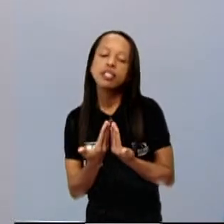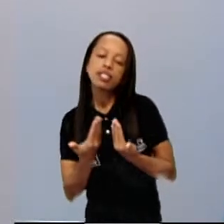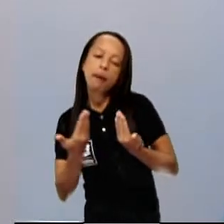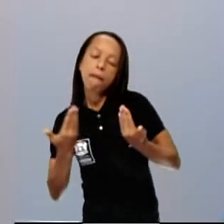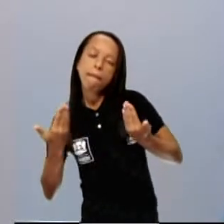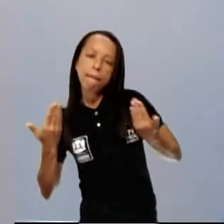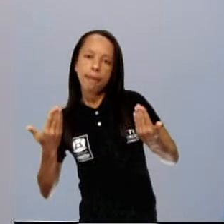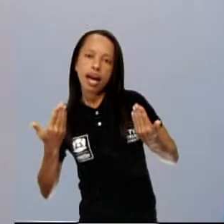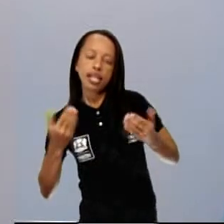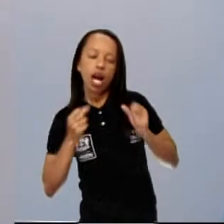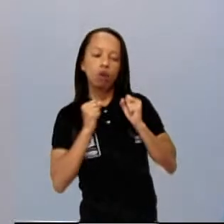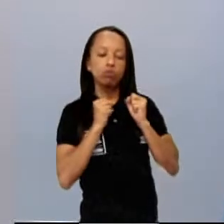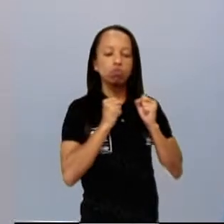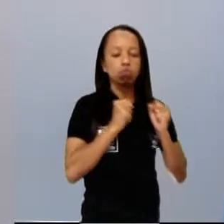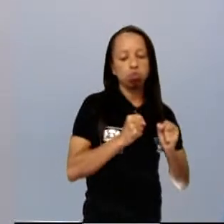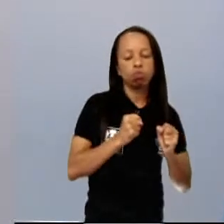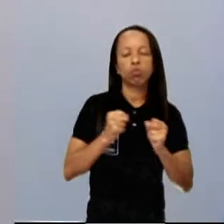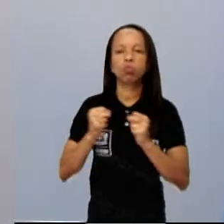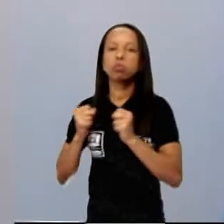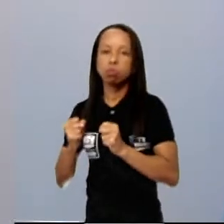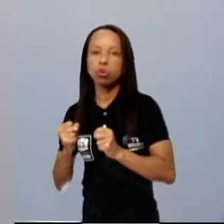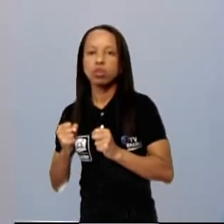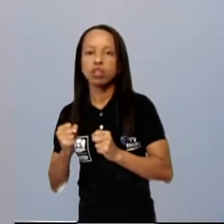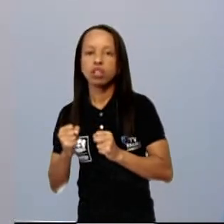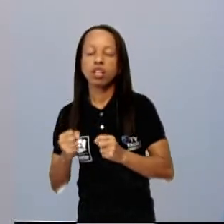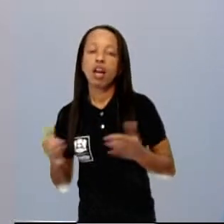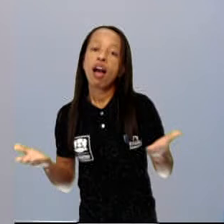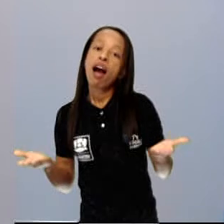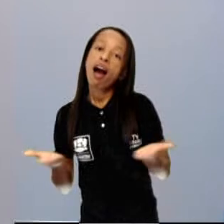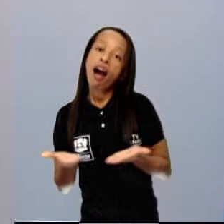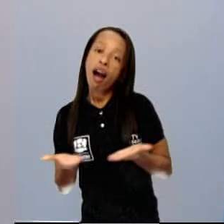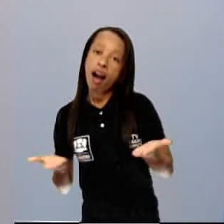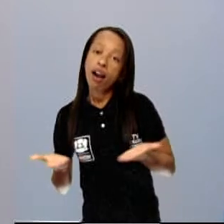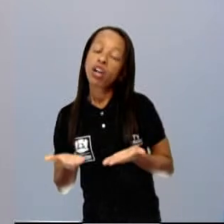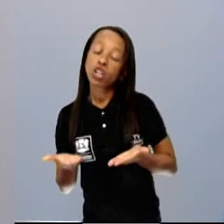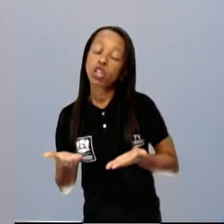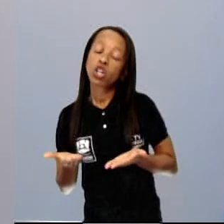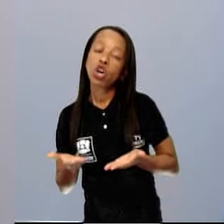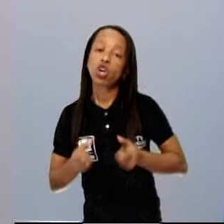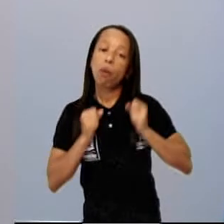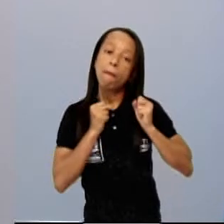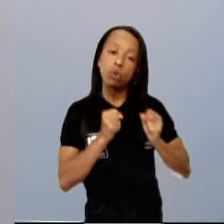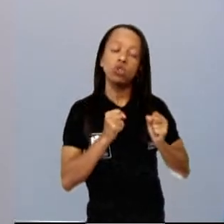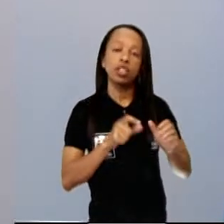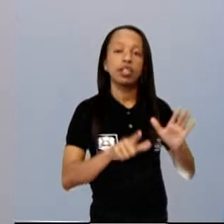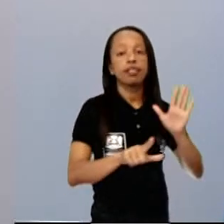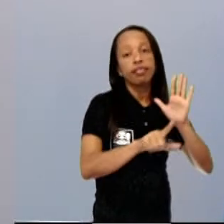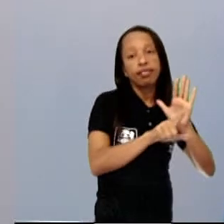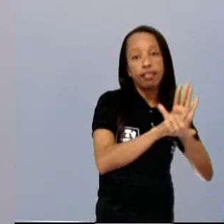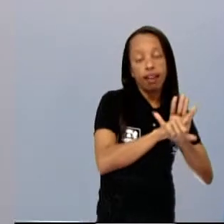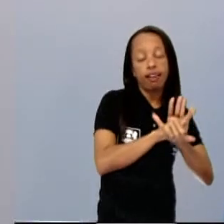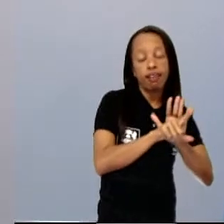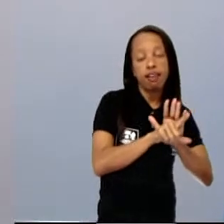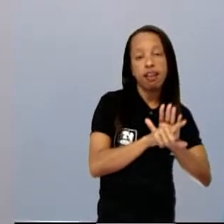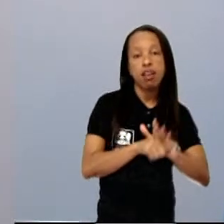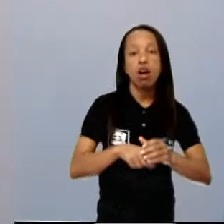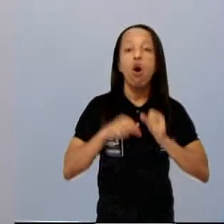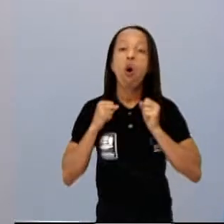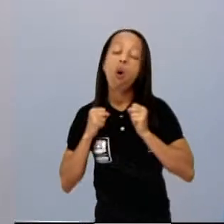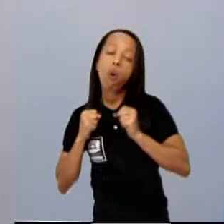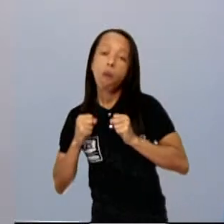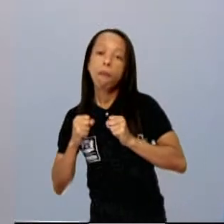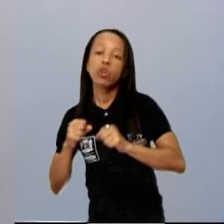do rei, a gente vai ter o poder da lei, que é o legislativo, o poder que bota a lei em prática, que é o executivo, e o poder que julga a lei, que